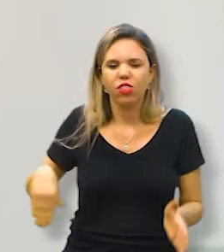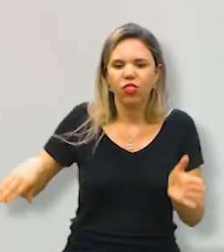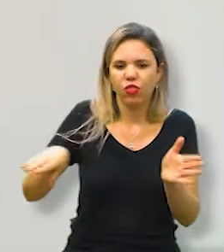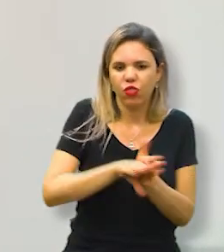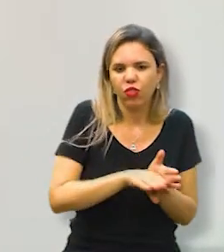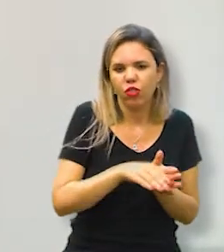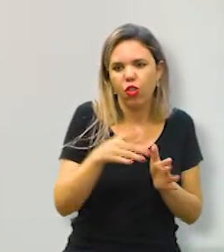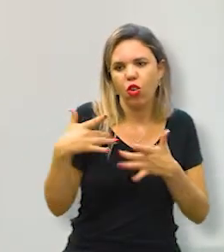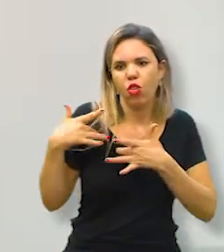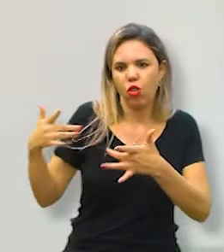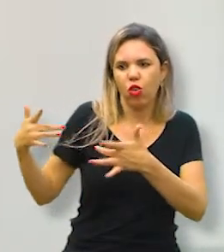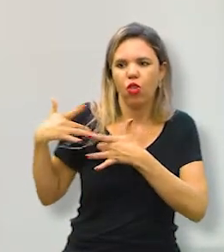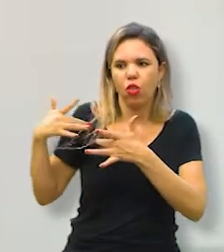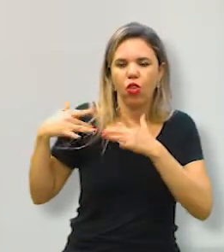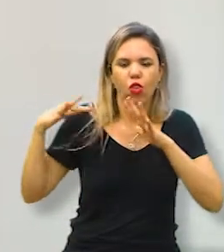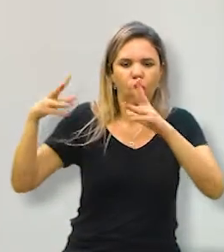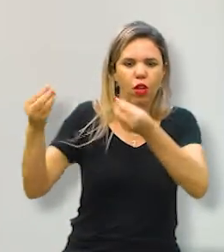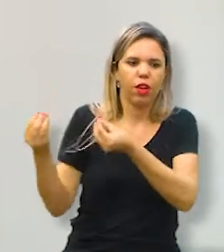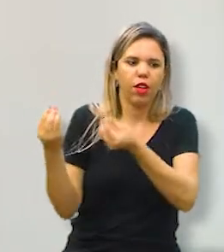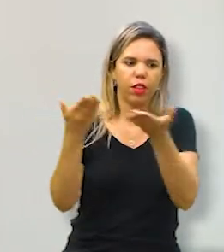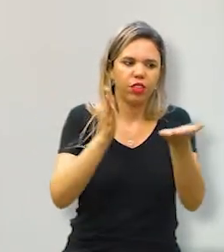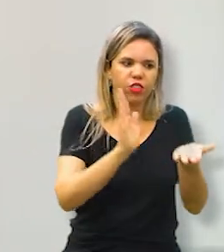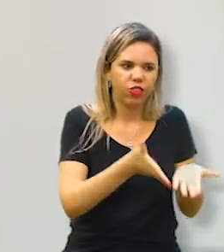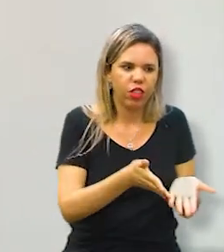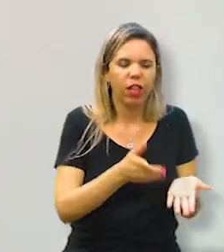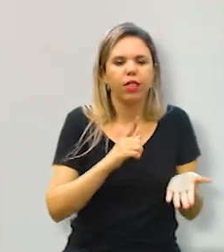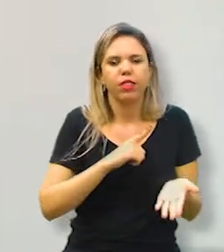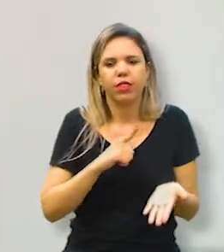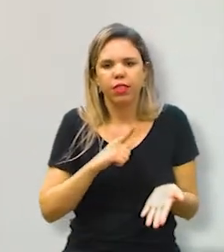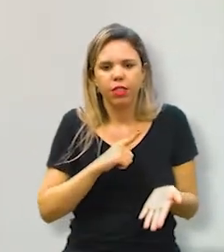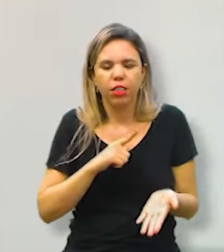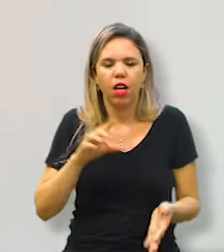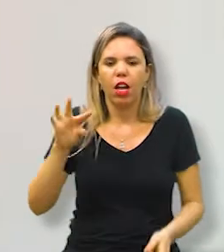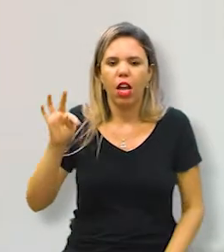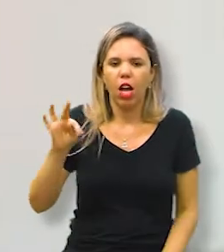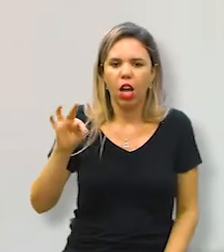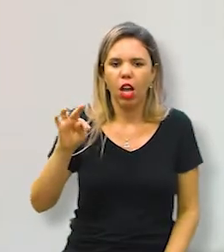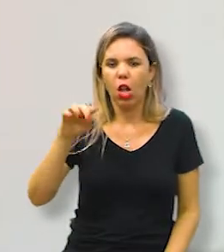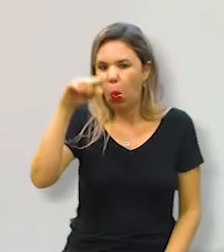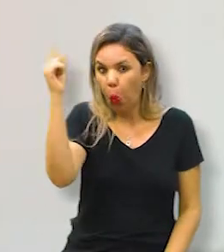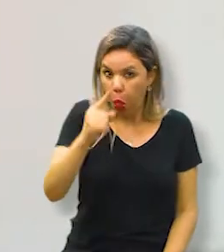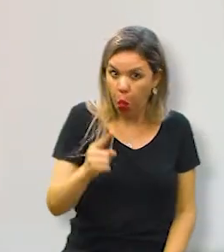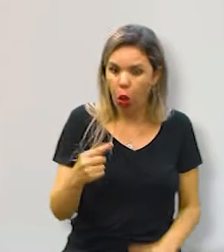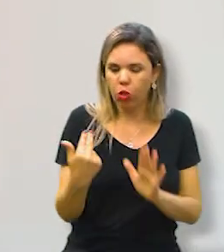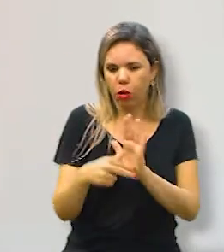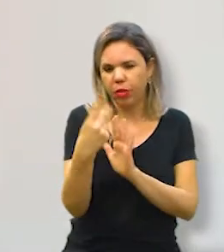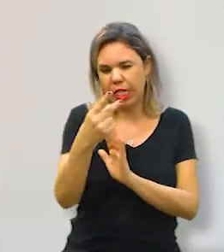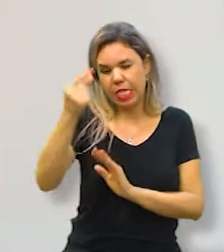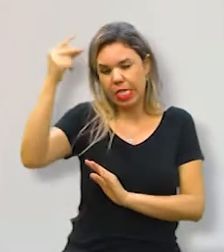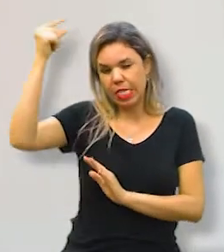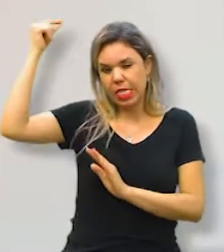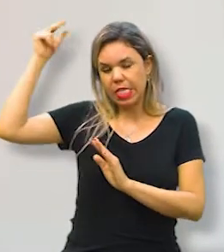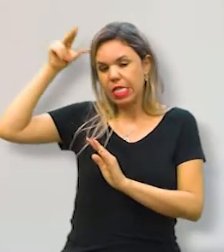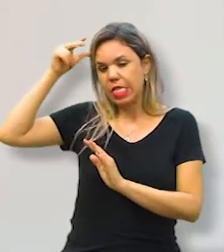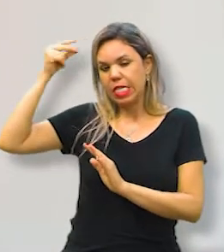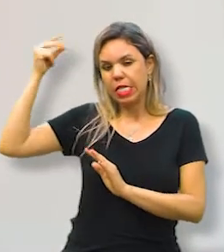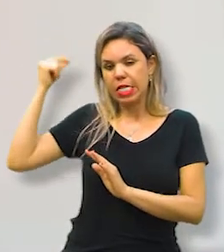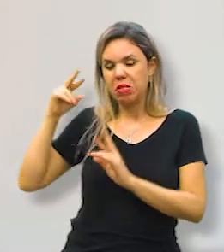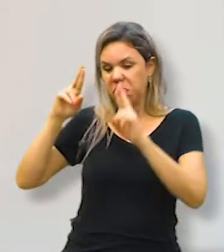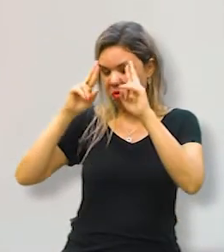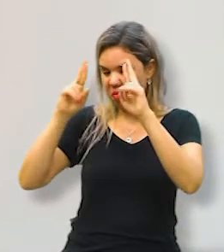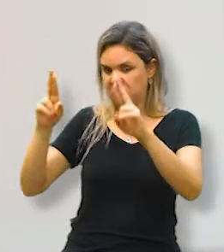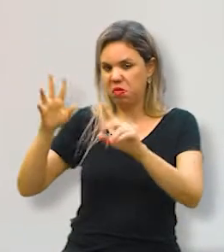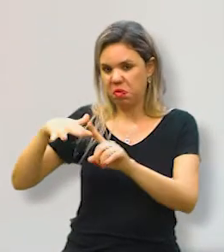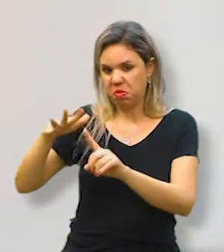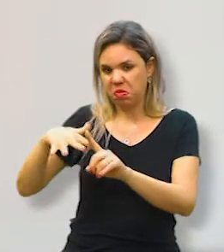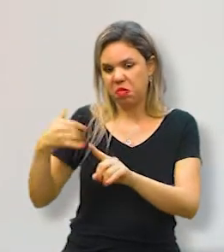de doação. Então, já temos o Trovão, que é um cavalo antigo, que está aqui sendo muito respeitado